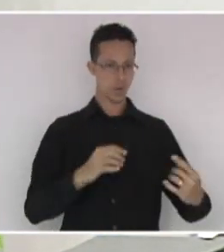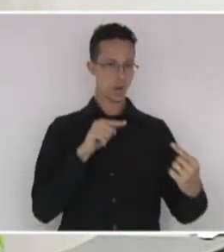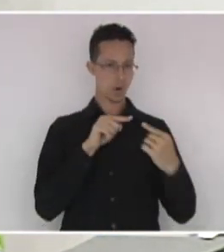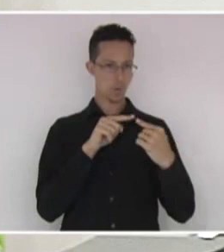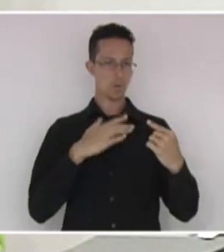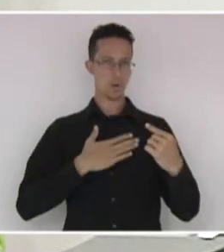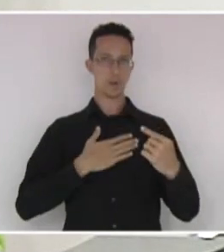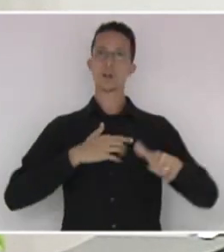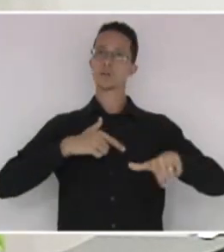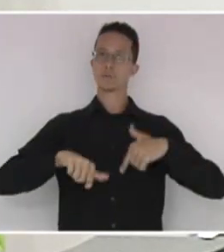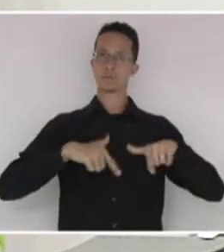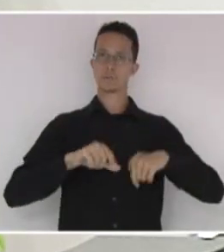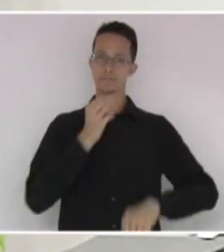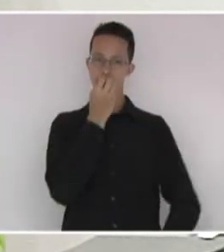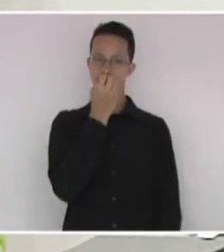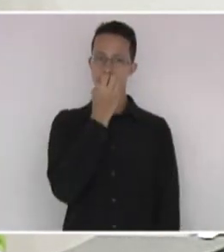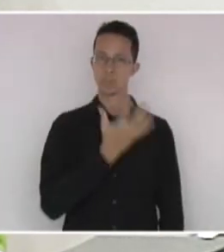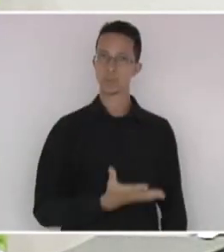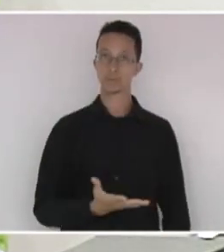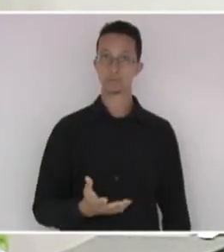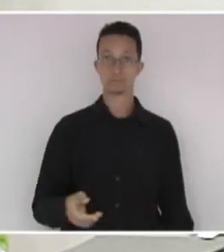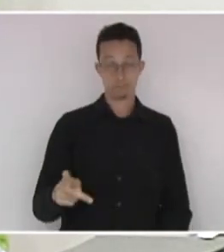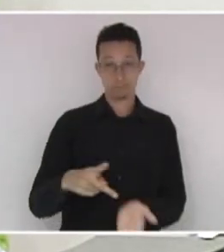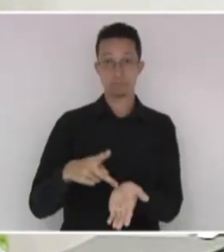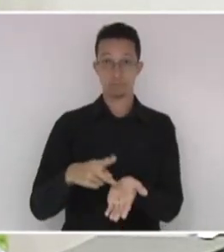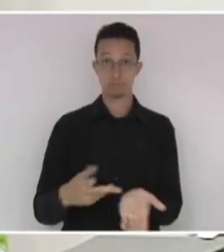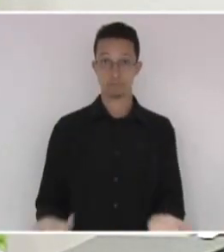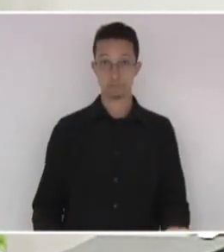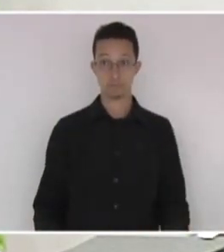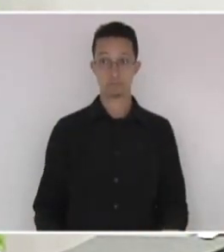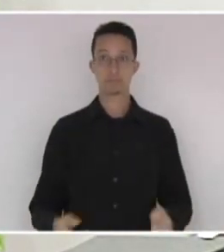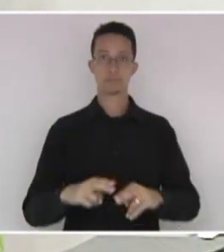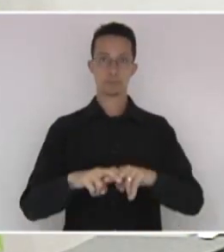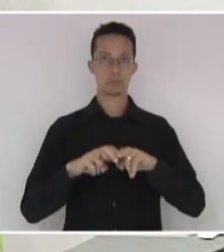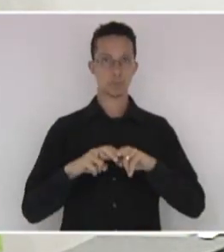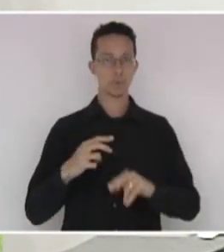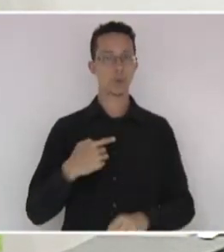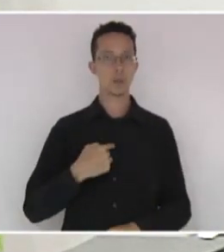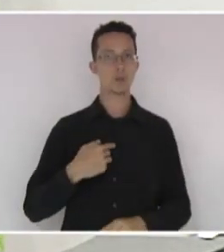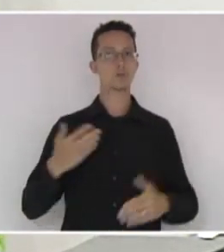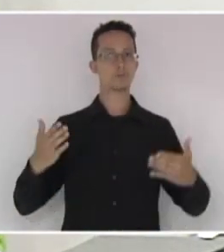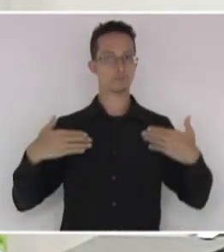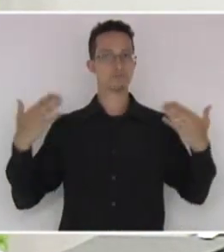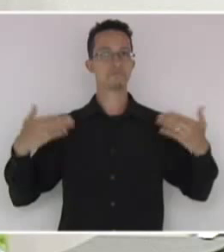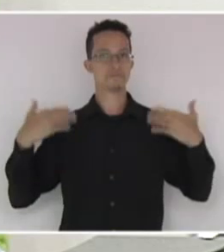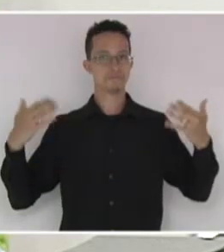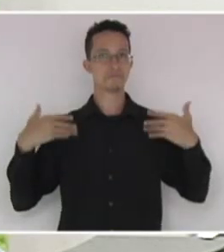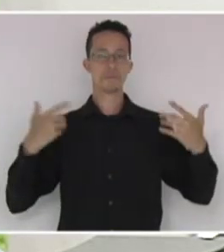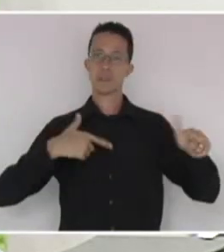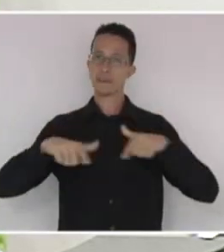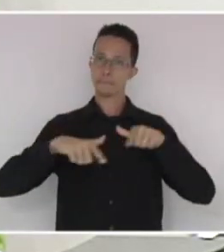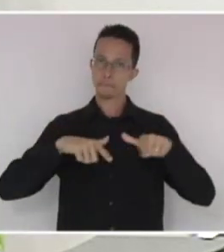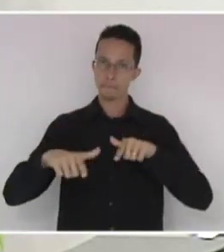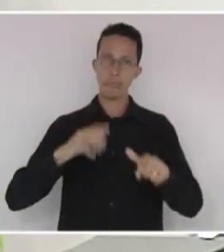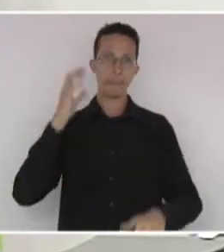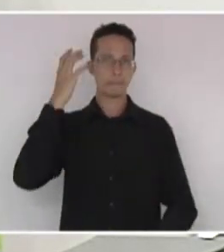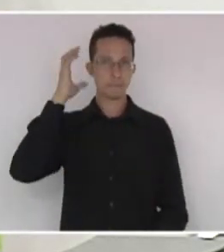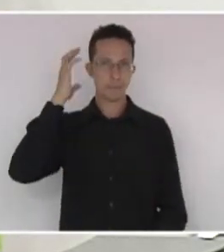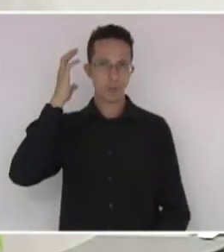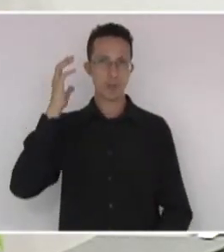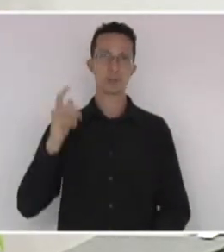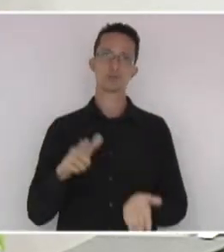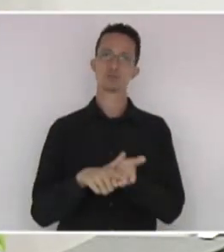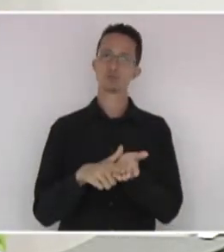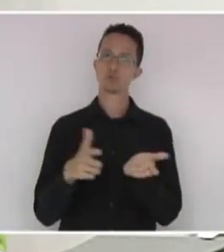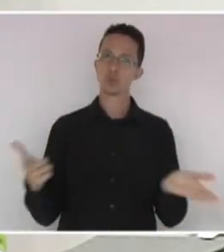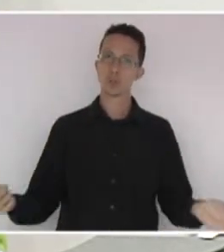isso eu tenha tanta alegria de ser o profissional que sou do rádio, da televisão, do jornal, do jornalismo. Mas, na verdade,